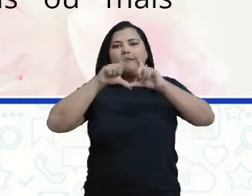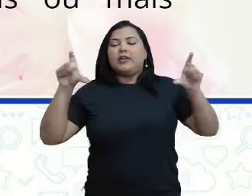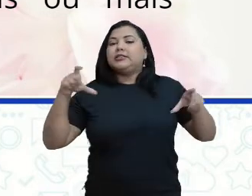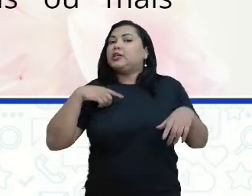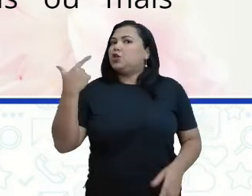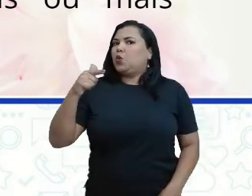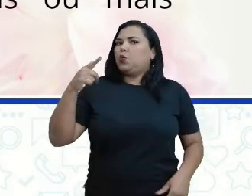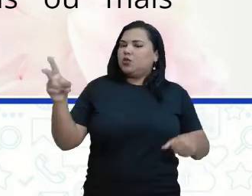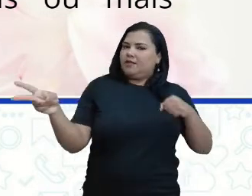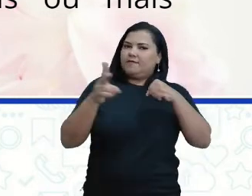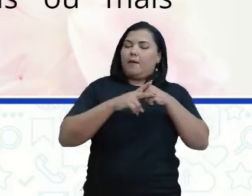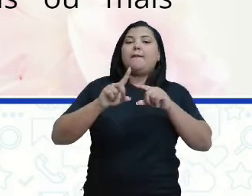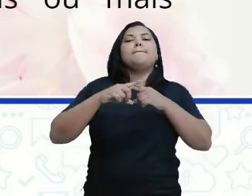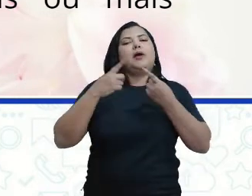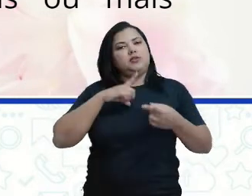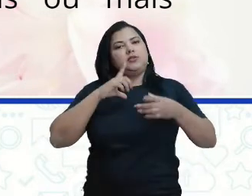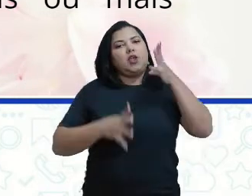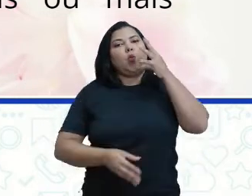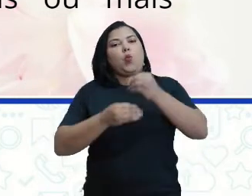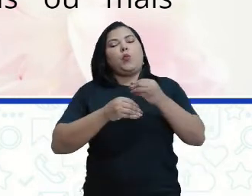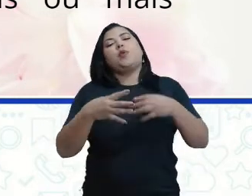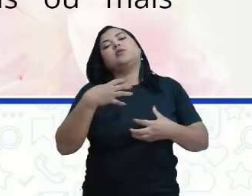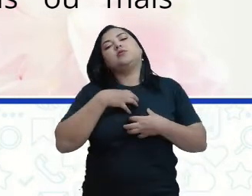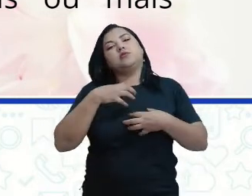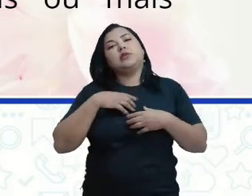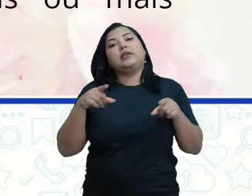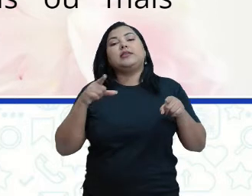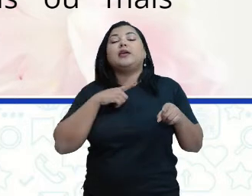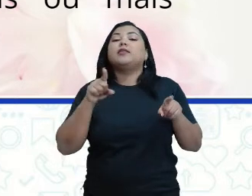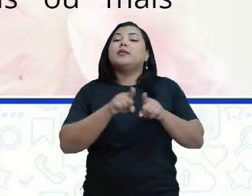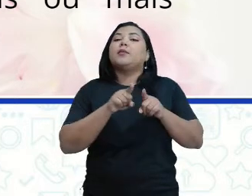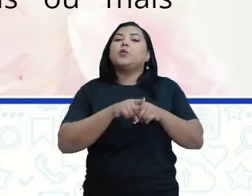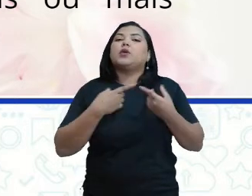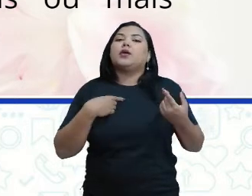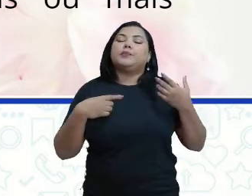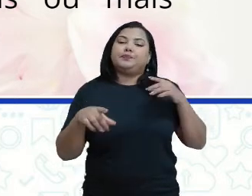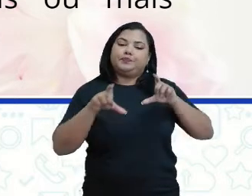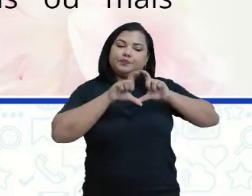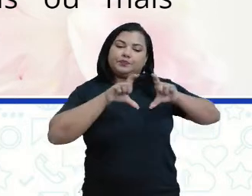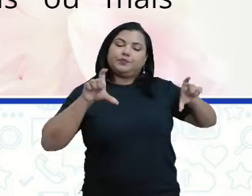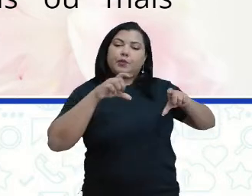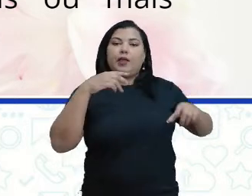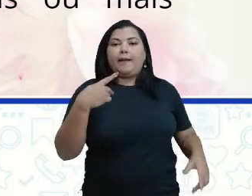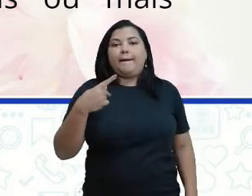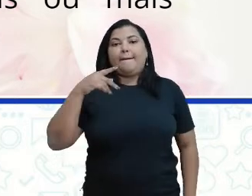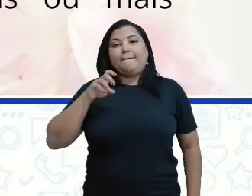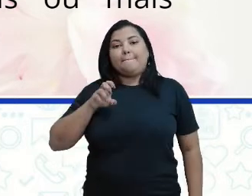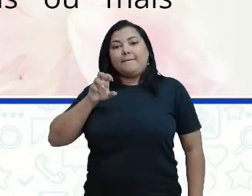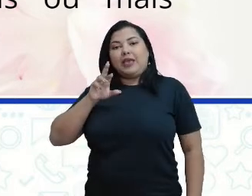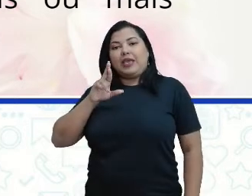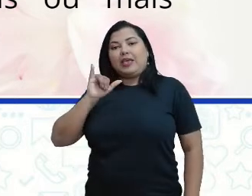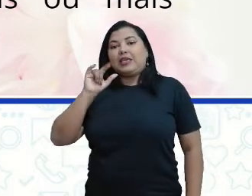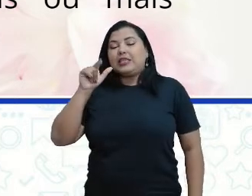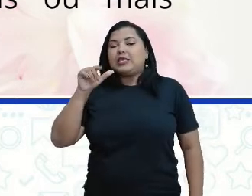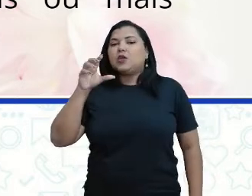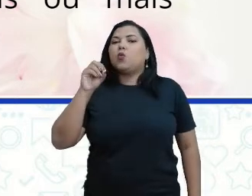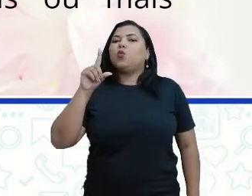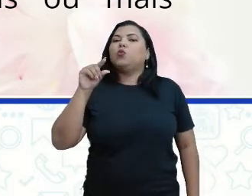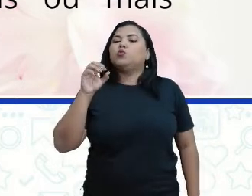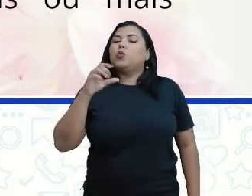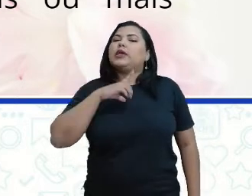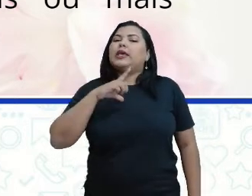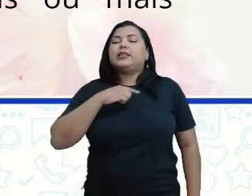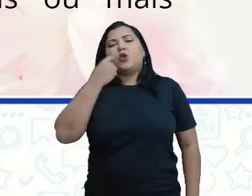um verbo, mas que possui um sentido completo. E a gente tem também o quê? O período, que é um enunciado formado por uma ou